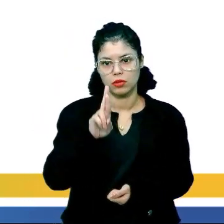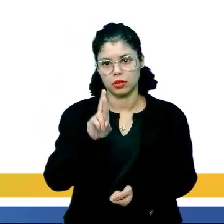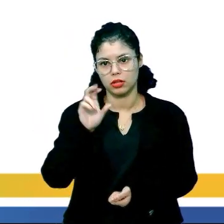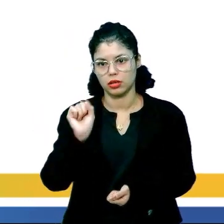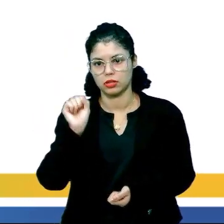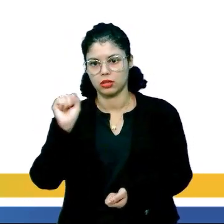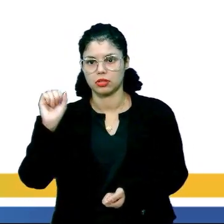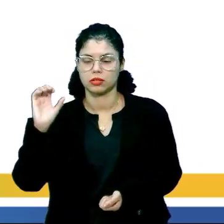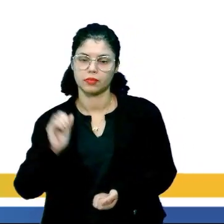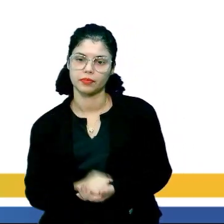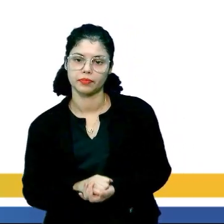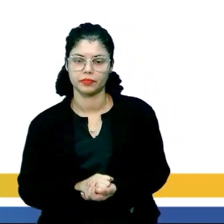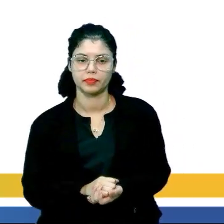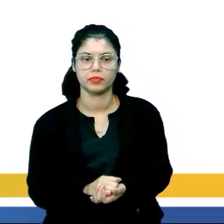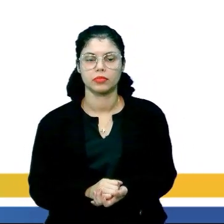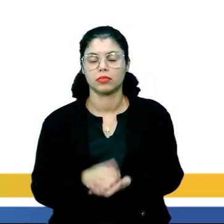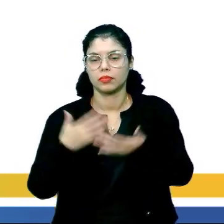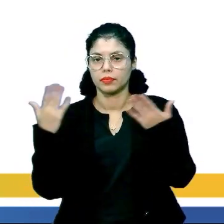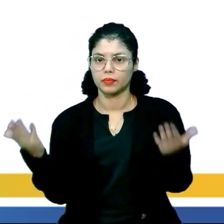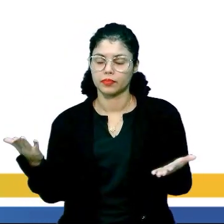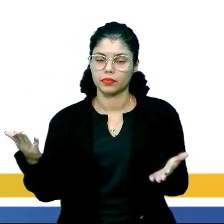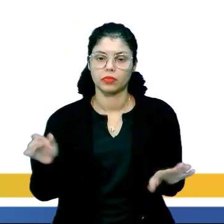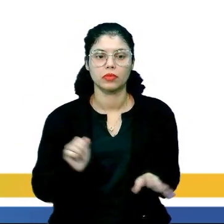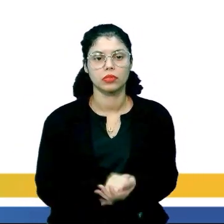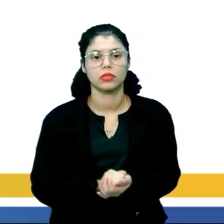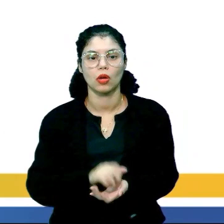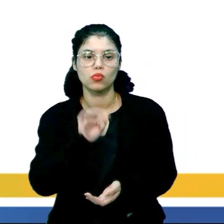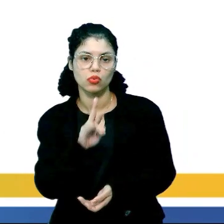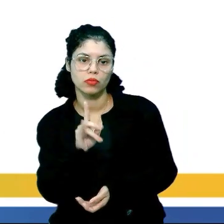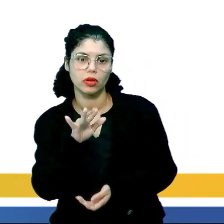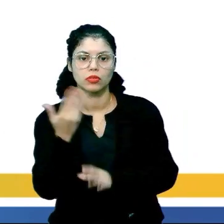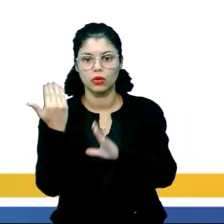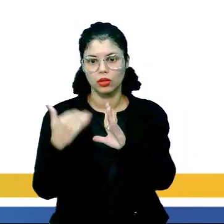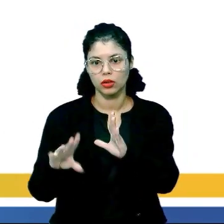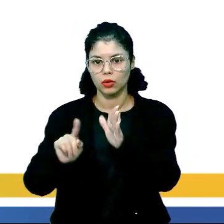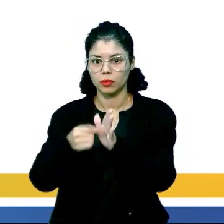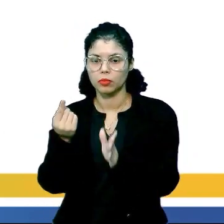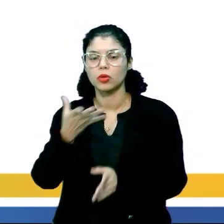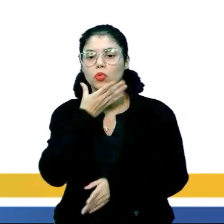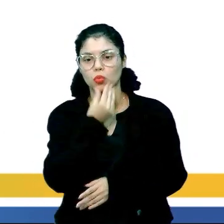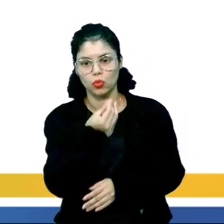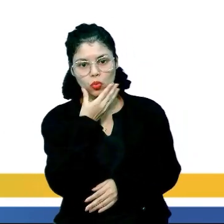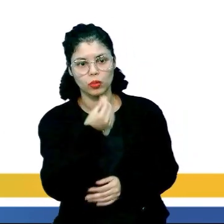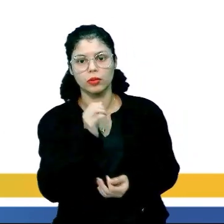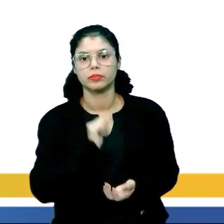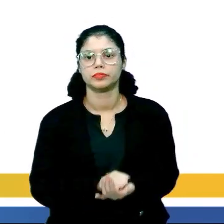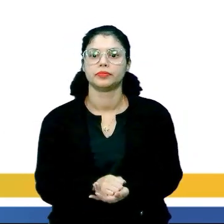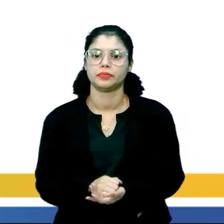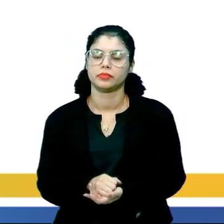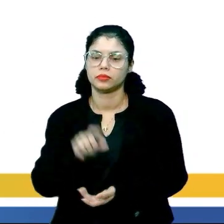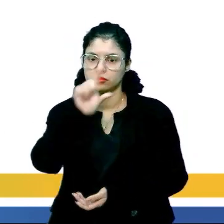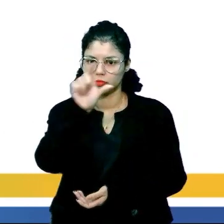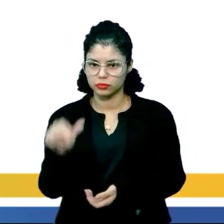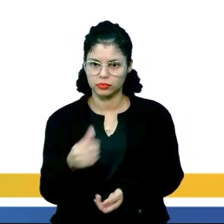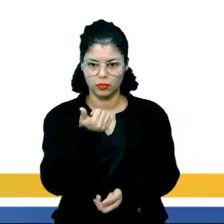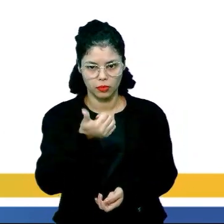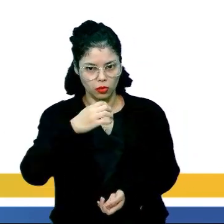que era encabeçada pela Rússia. Então, os soviéticos enviaram o primeiro homem à Lua aí em